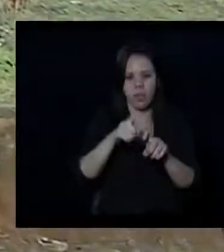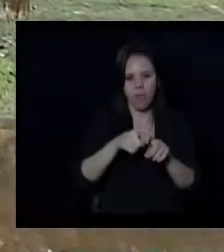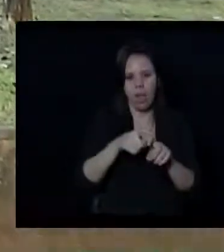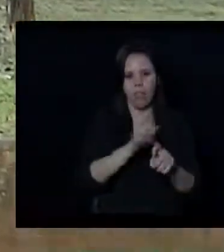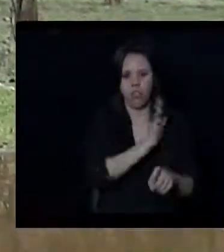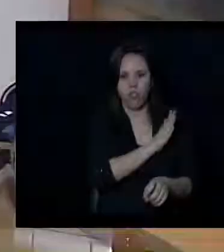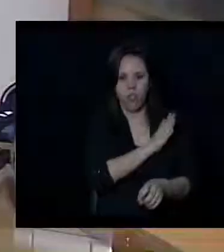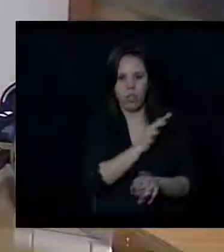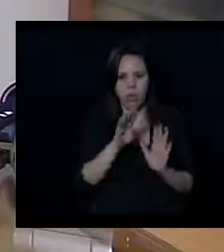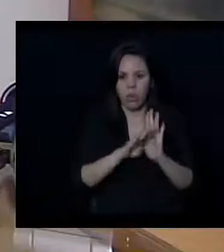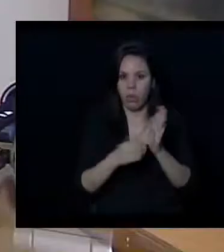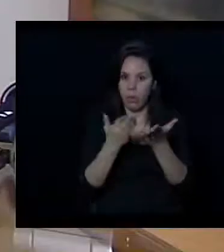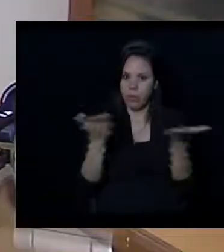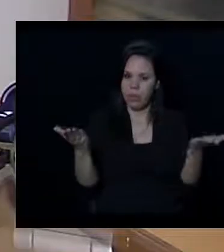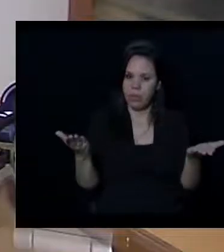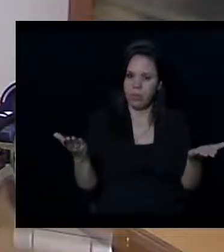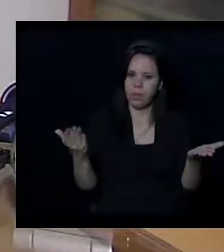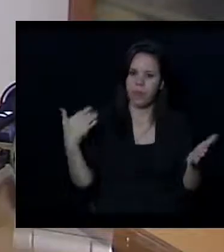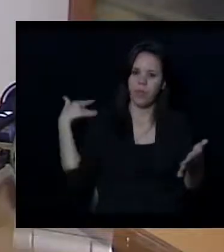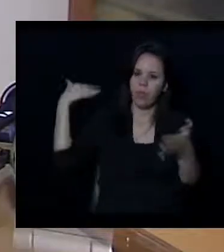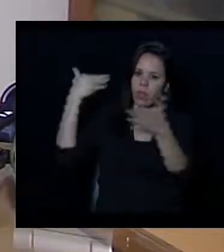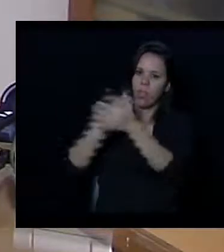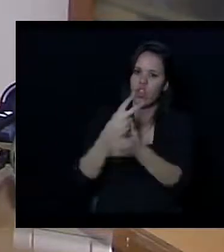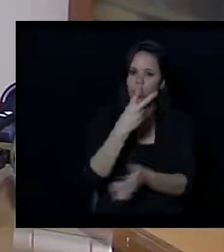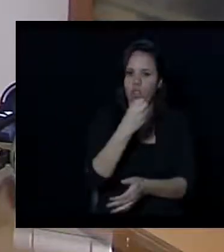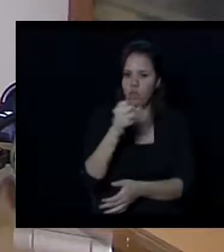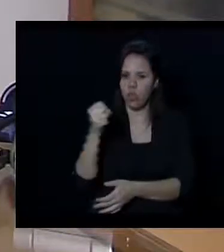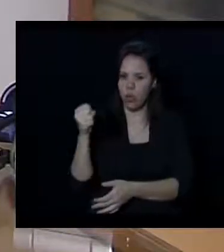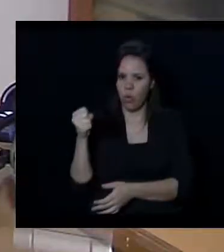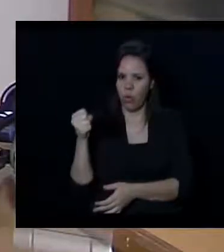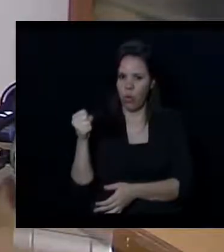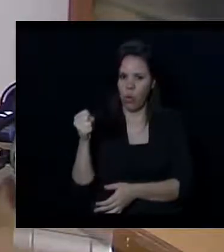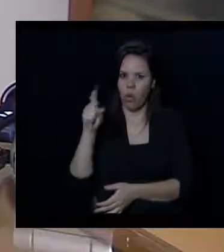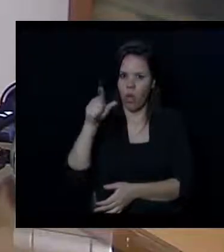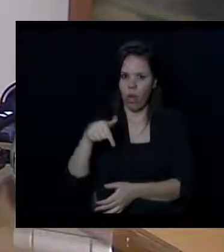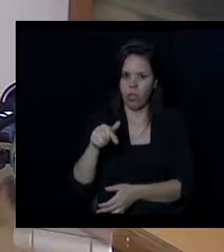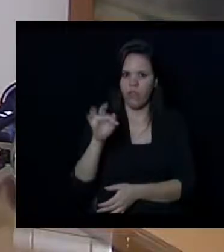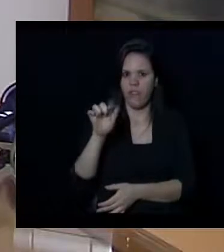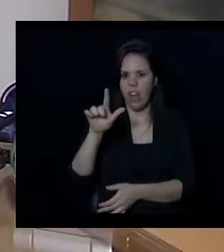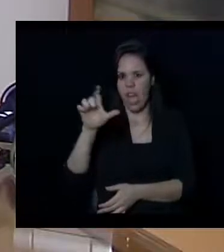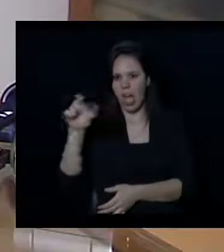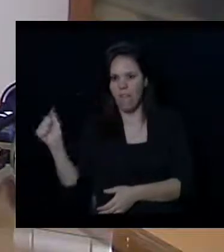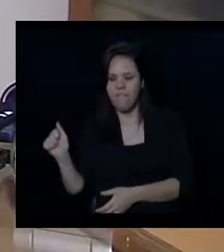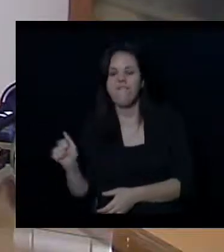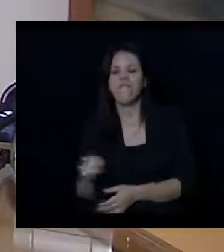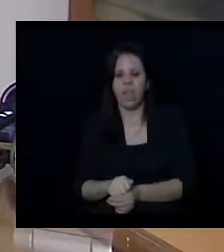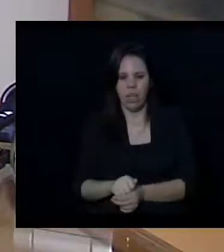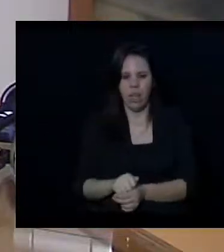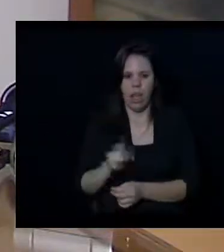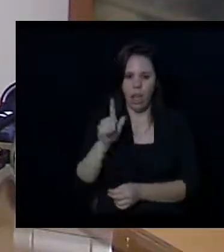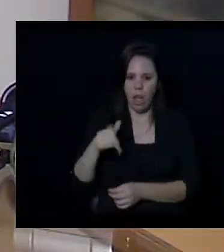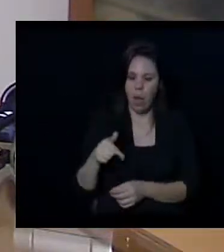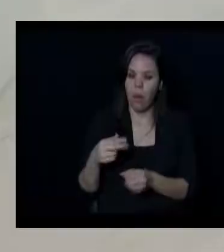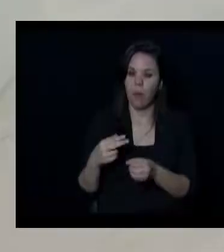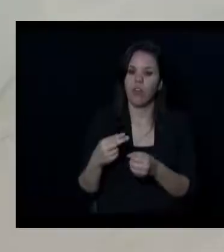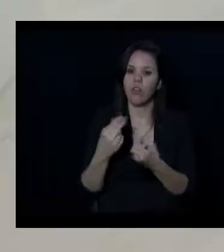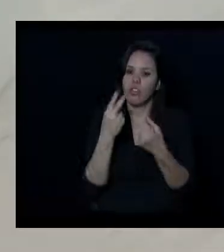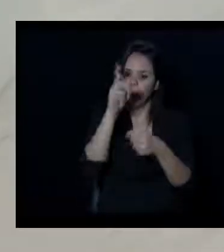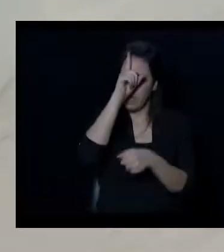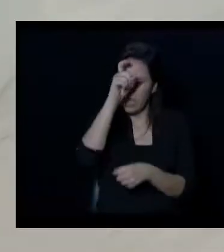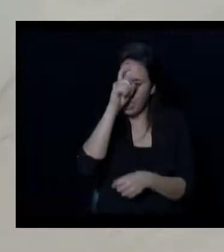é para você. Desde 2008, a doutora Flávia Motter coordena a enfermaria de cardiologia do Hospital da PUC